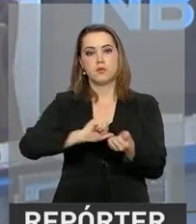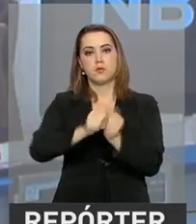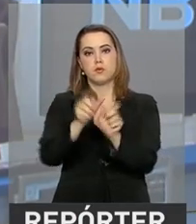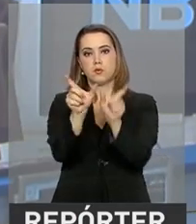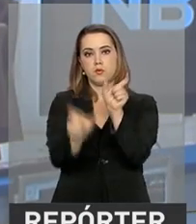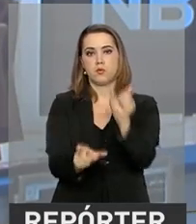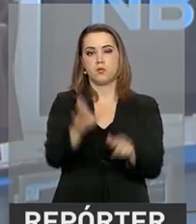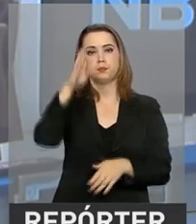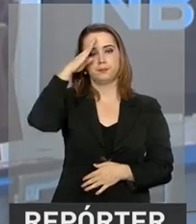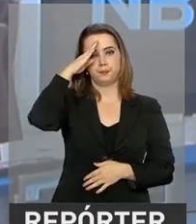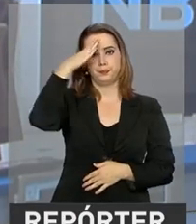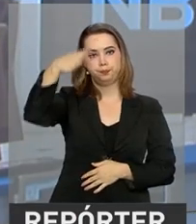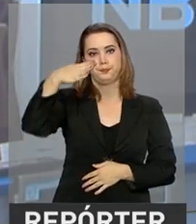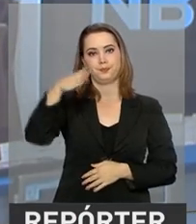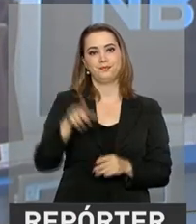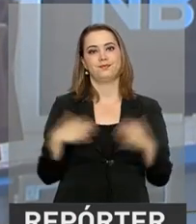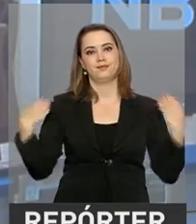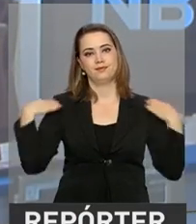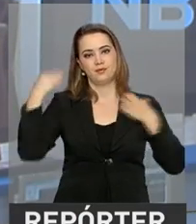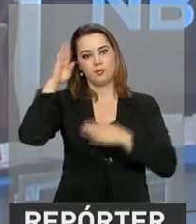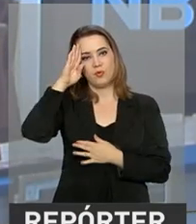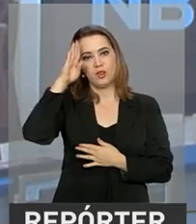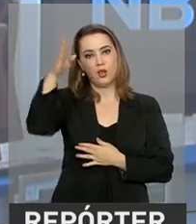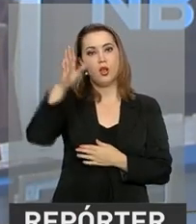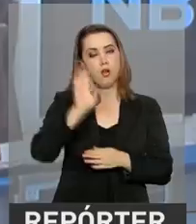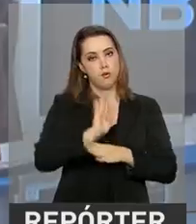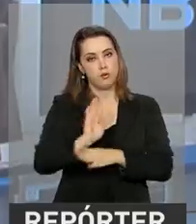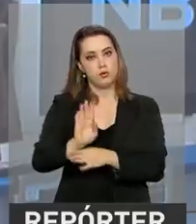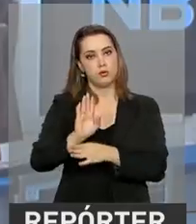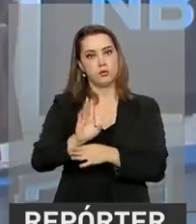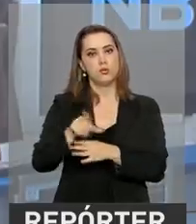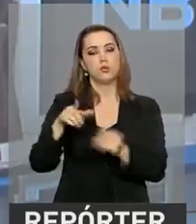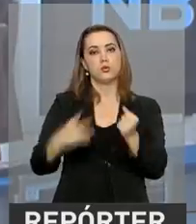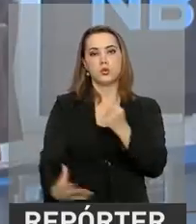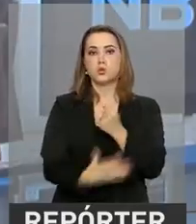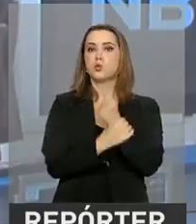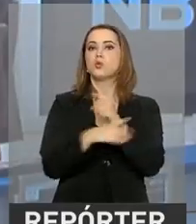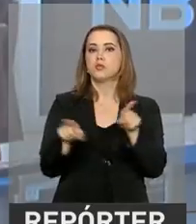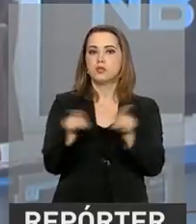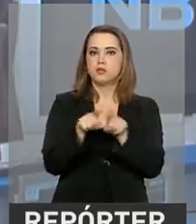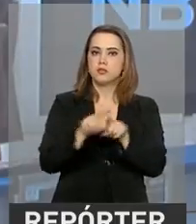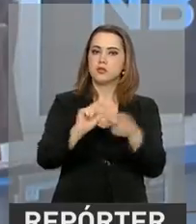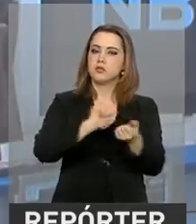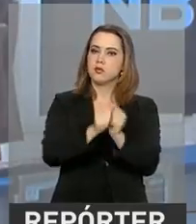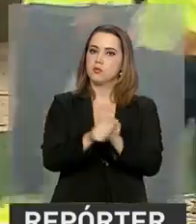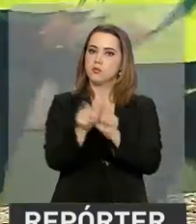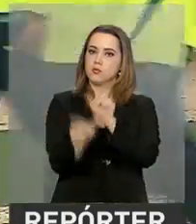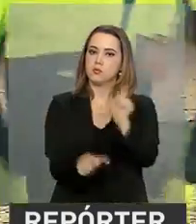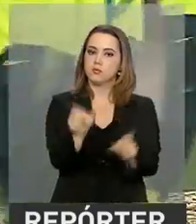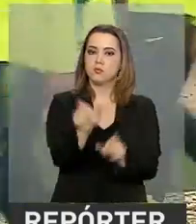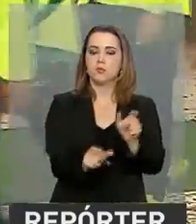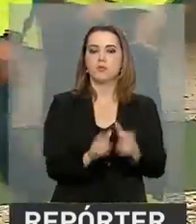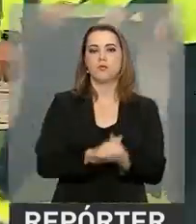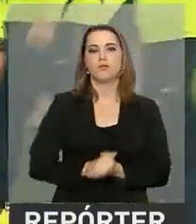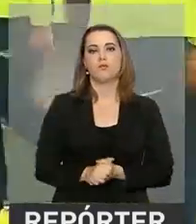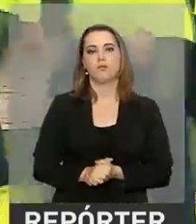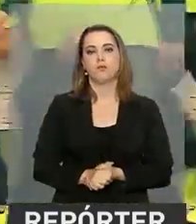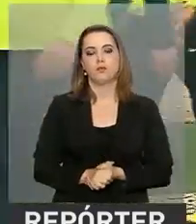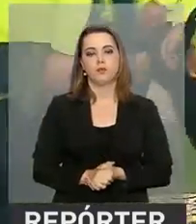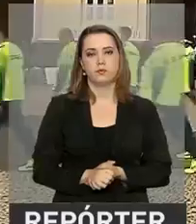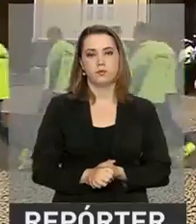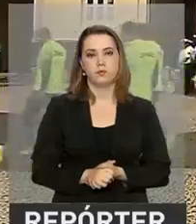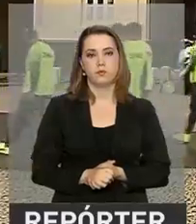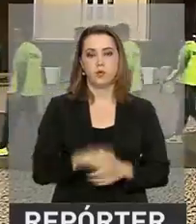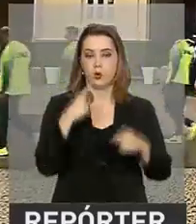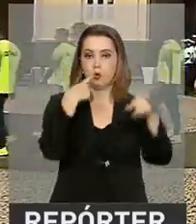investindo pesado, não só na segurança do país, mas também no esporte brasileiro. Nos Jogos